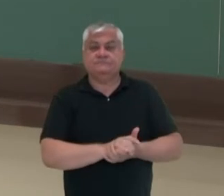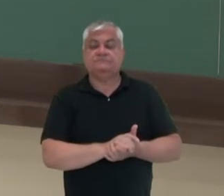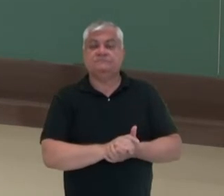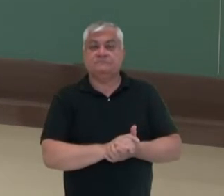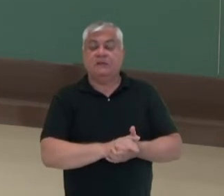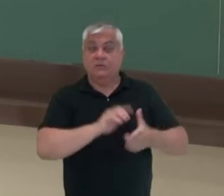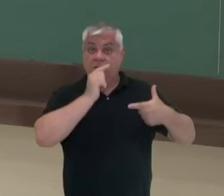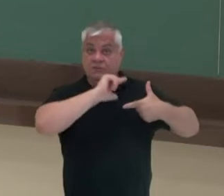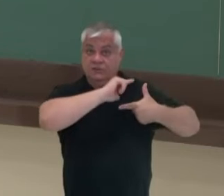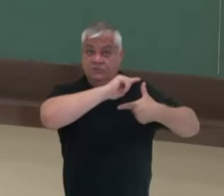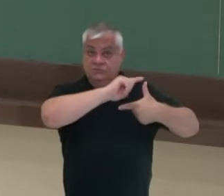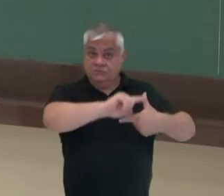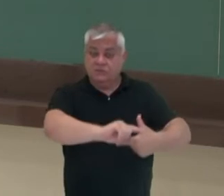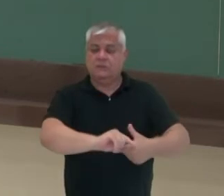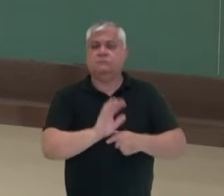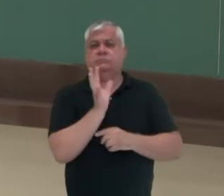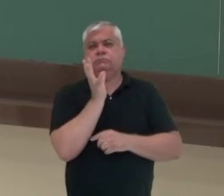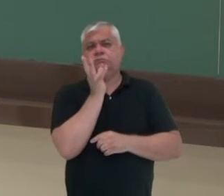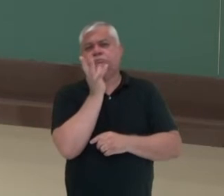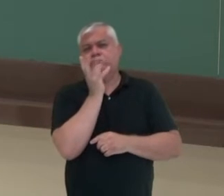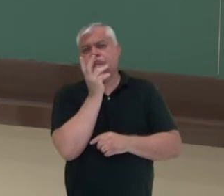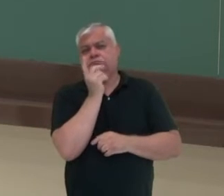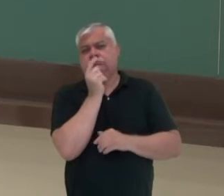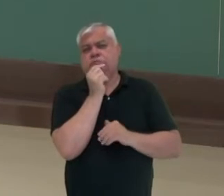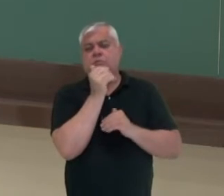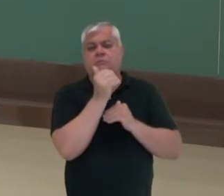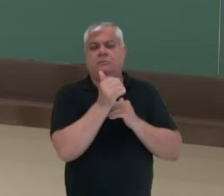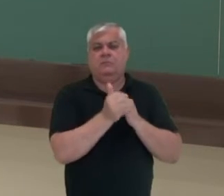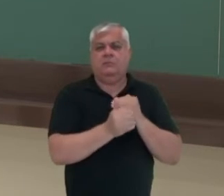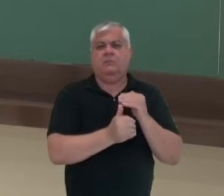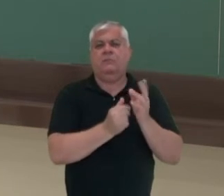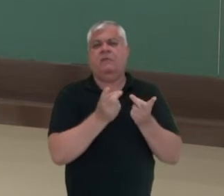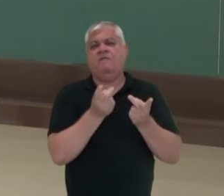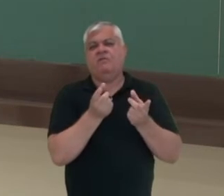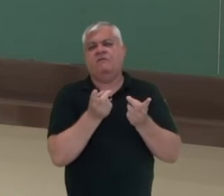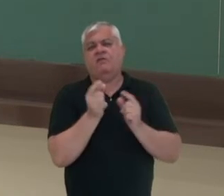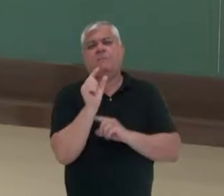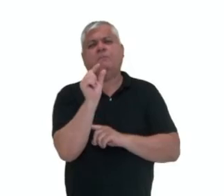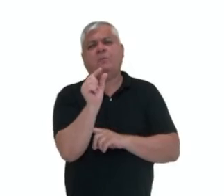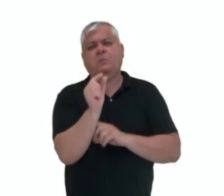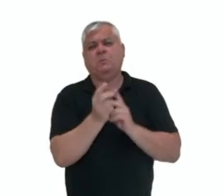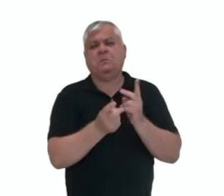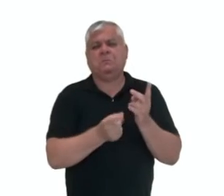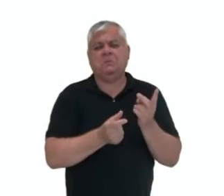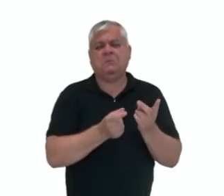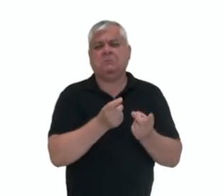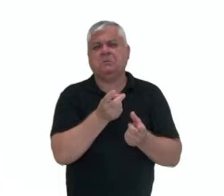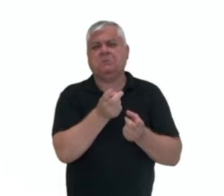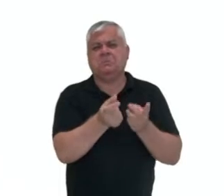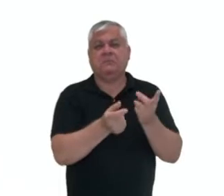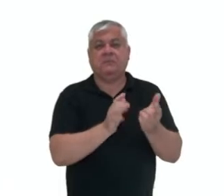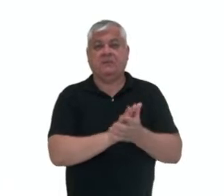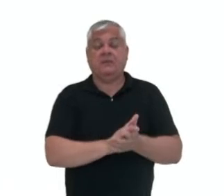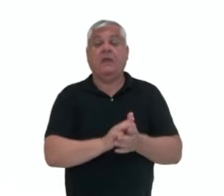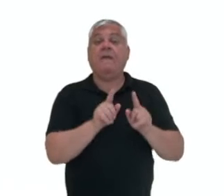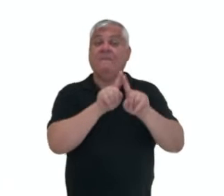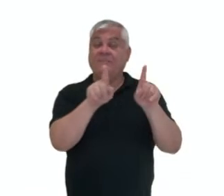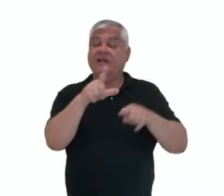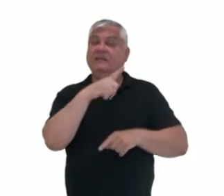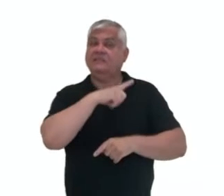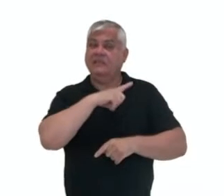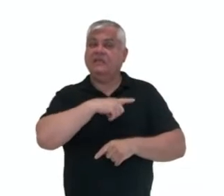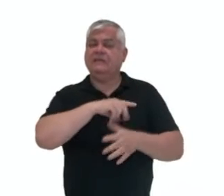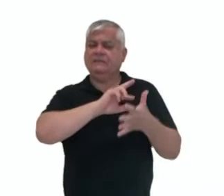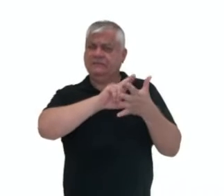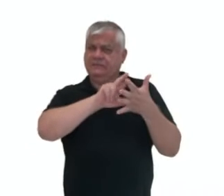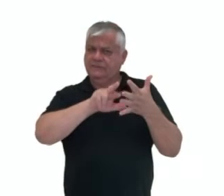Tradicionalmente, tem um ritmo lento de retorno do capital investido. Porém, veja, há muitas formas de